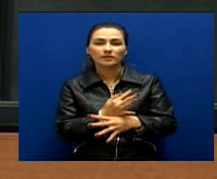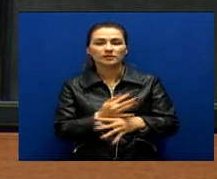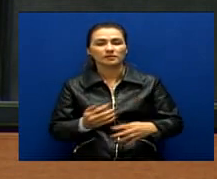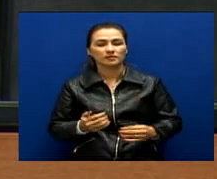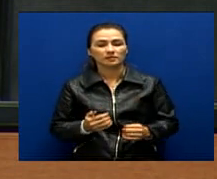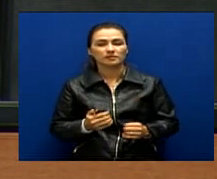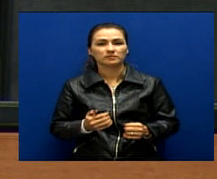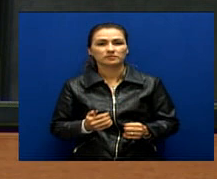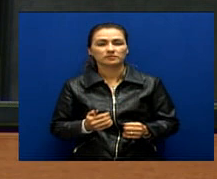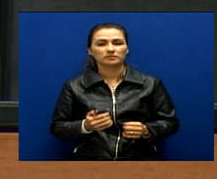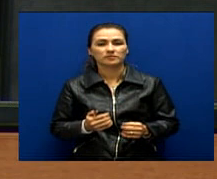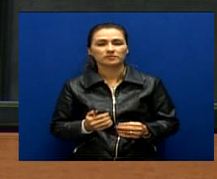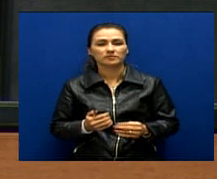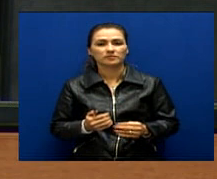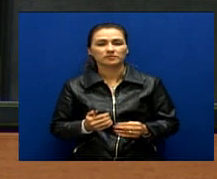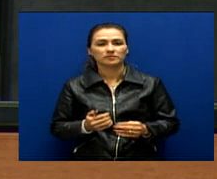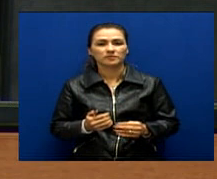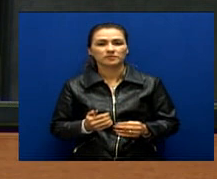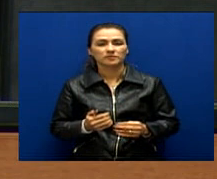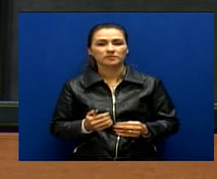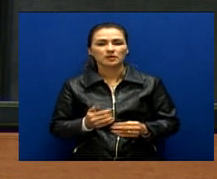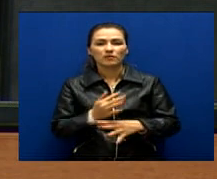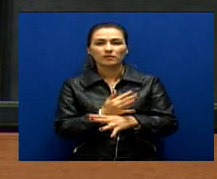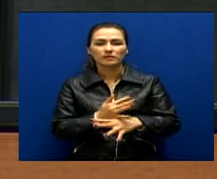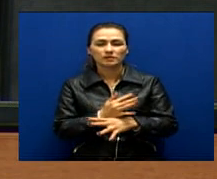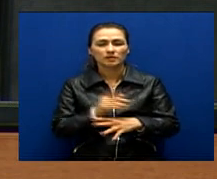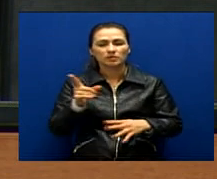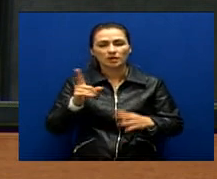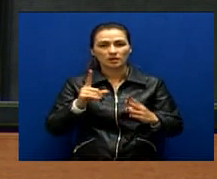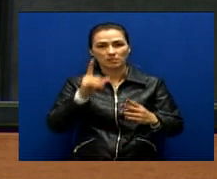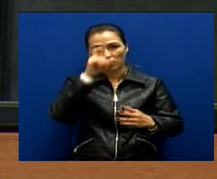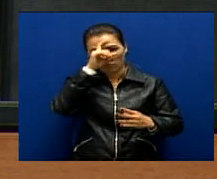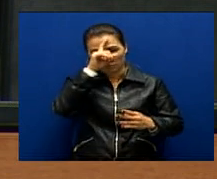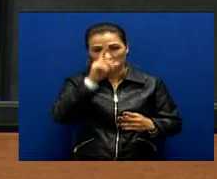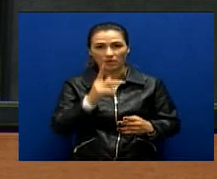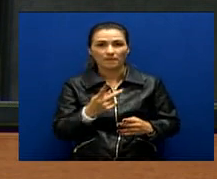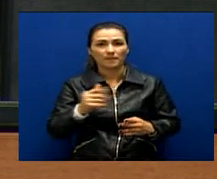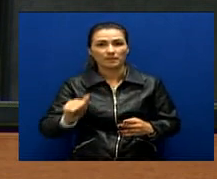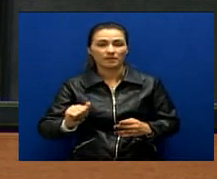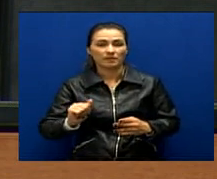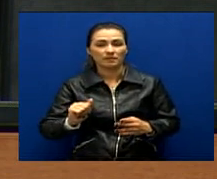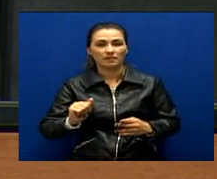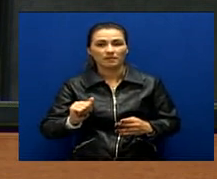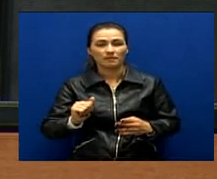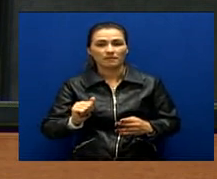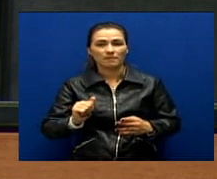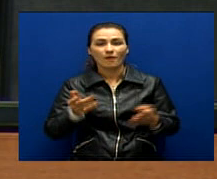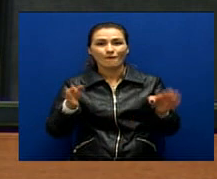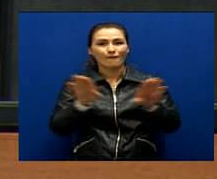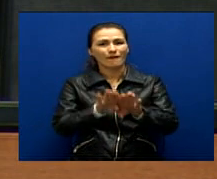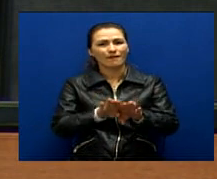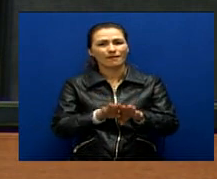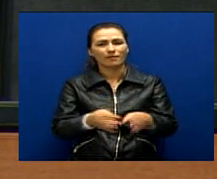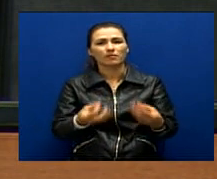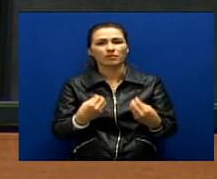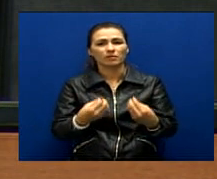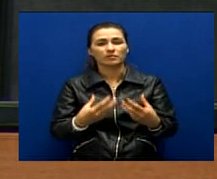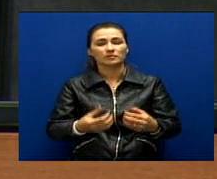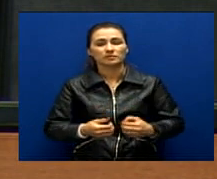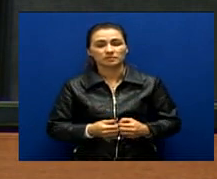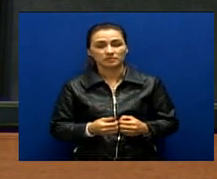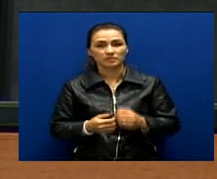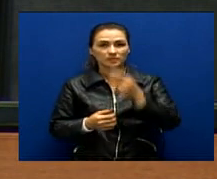guilherme e o brigadeiro não funcionam o piano fora o que esse paciente